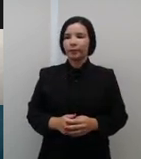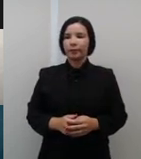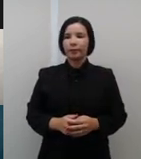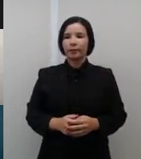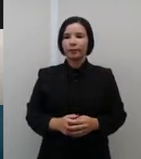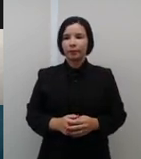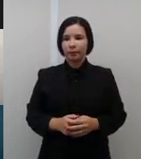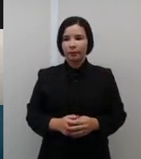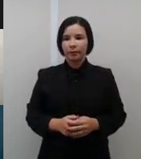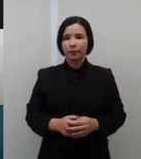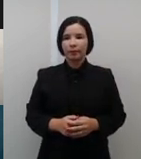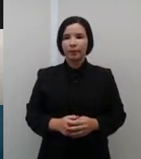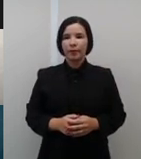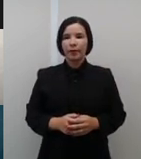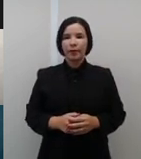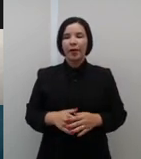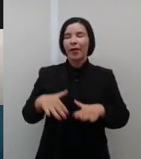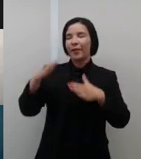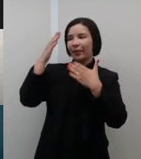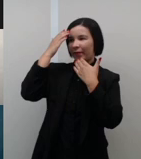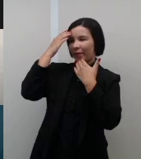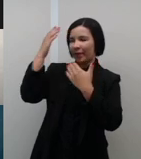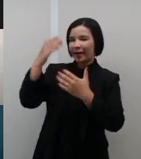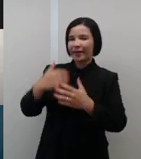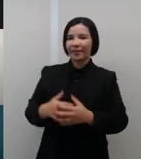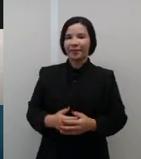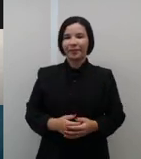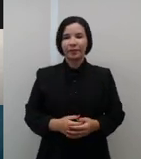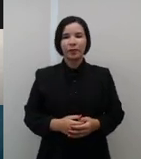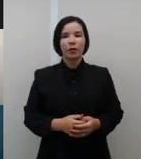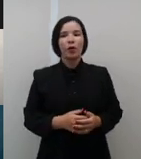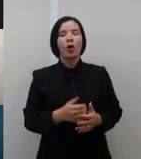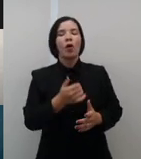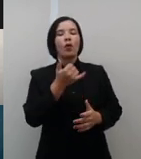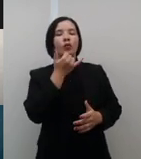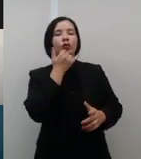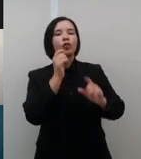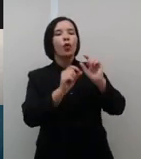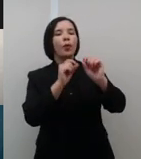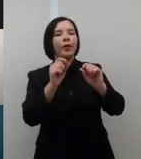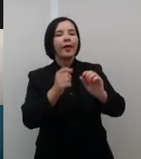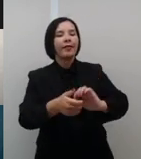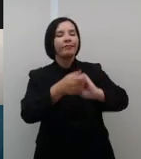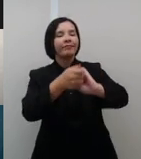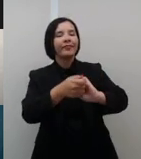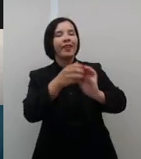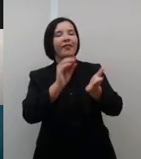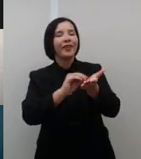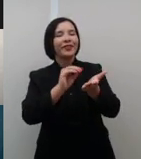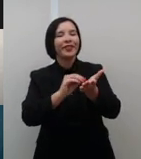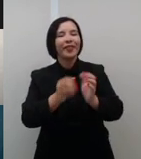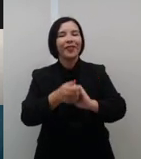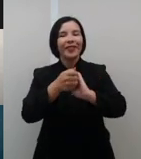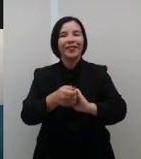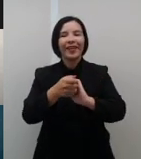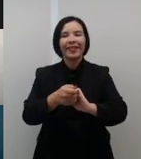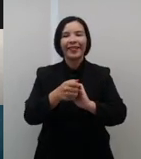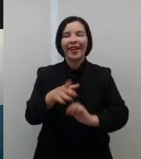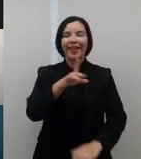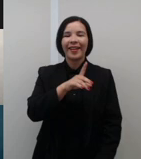Está bem, muito obrigada, excelência. Desculpe que faltou cumprimentar a doutora Patrícia, né, da